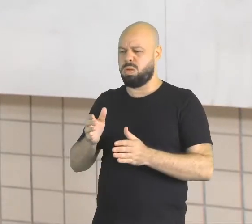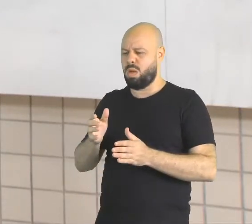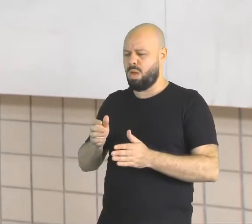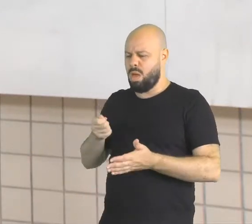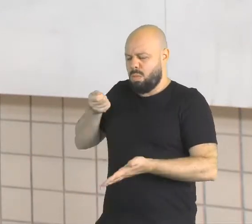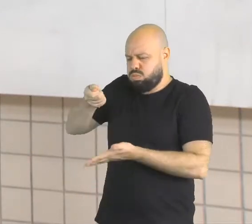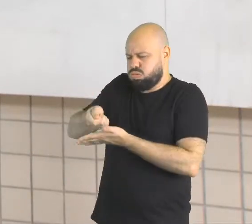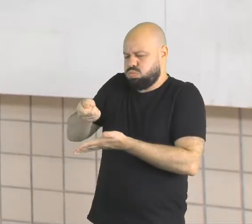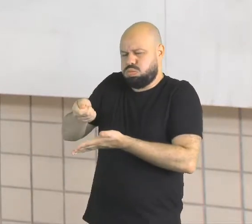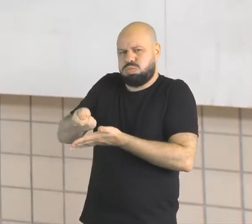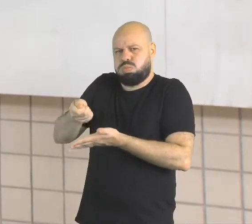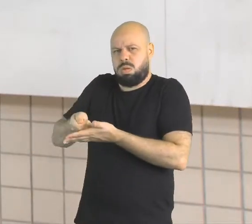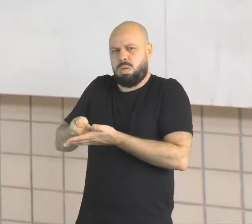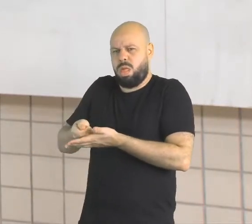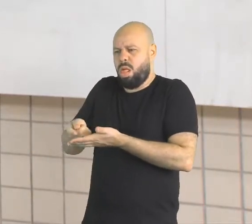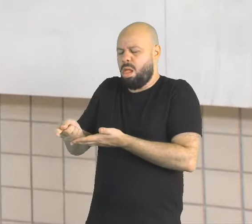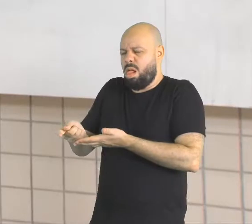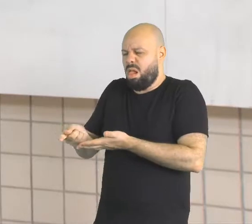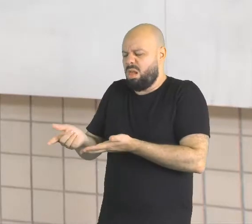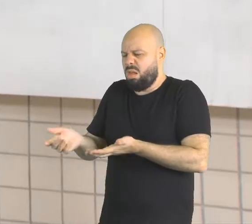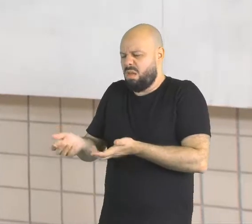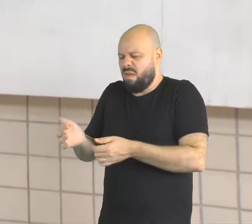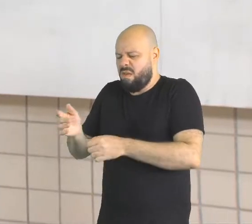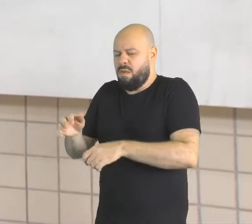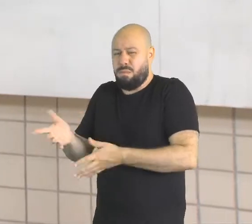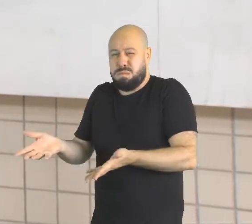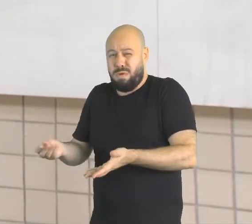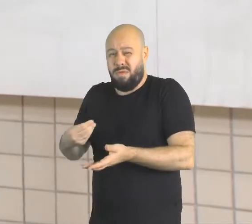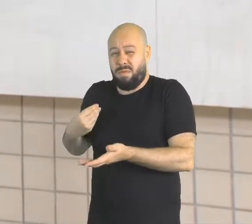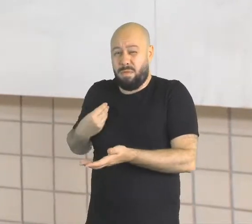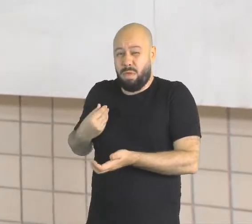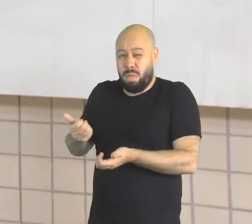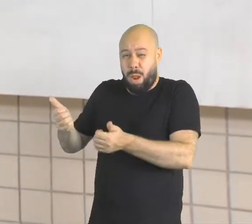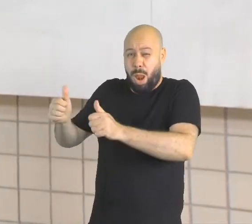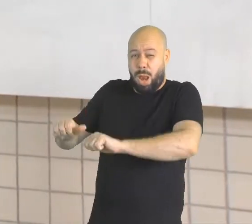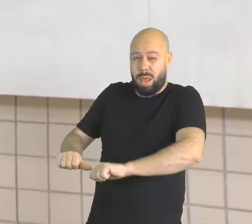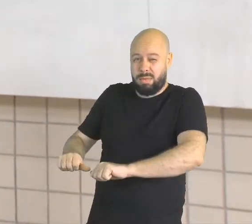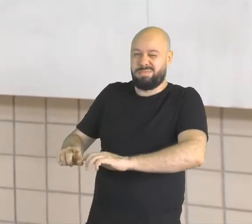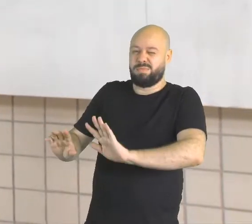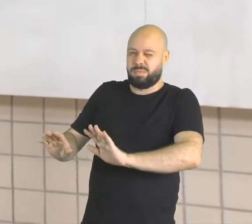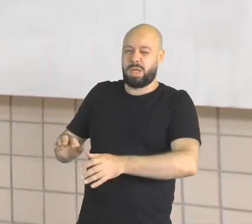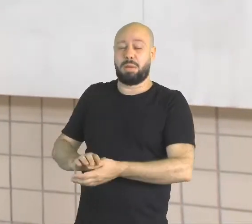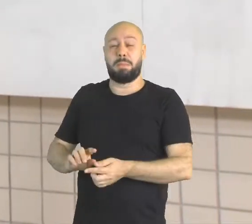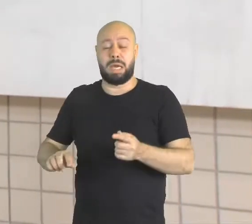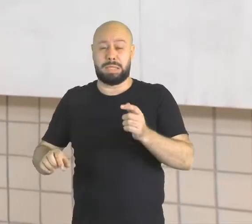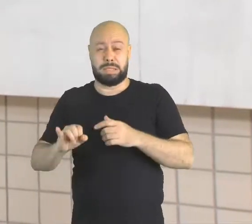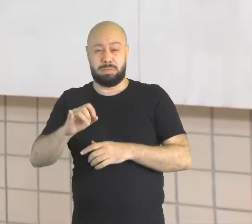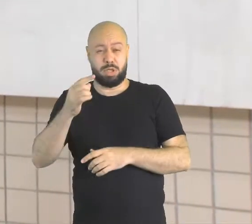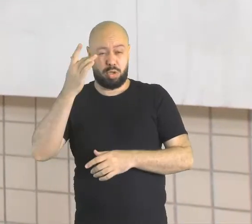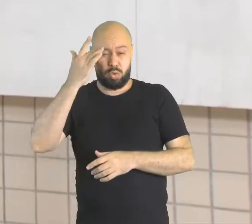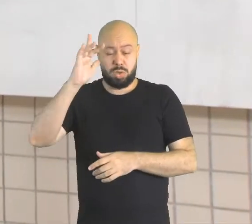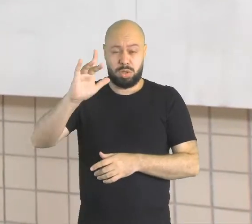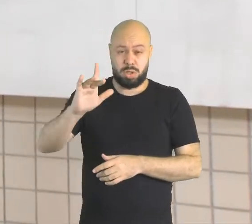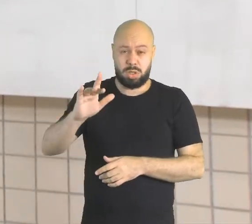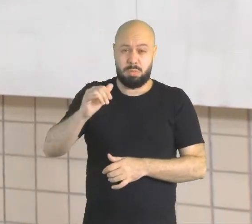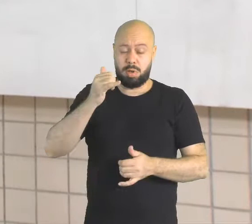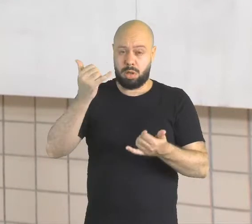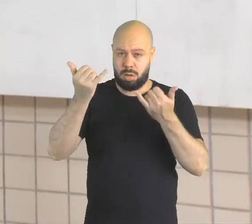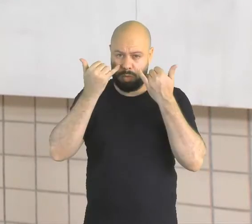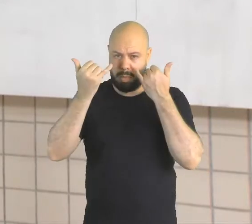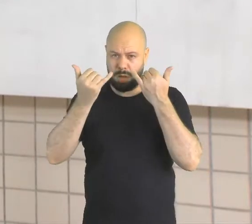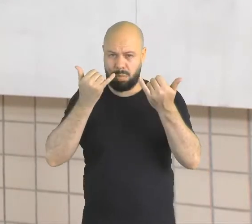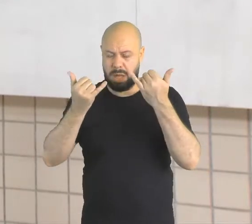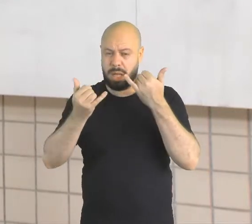as tribos nativas, as tribos indígenas. Para quem não sabe, para título de informação, que eu acho